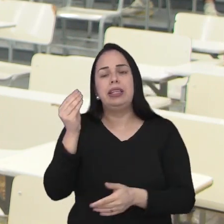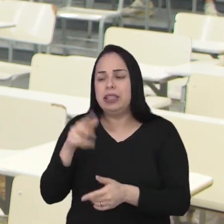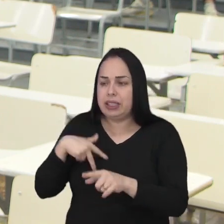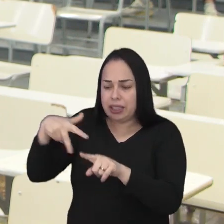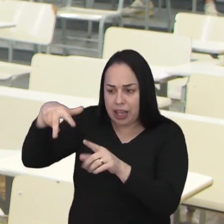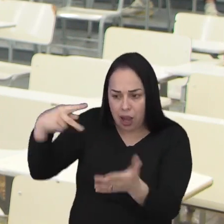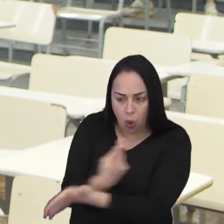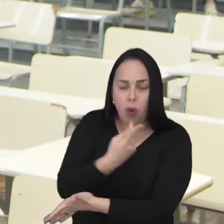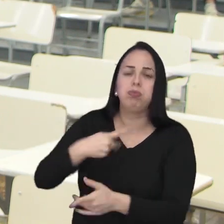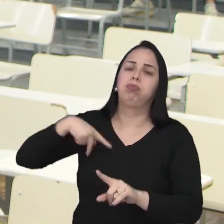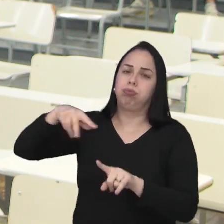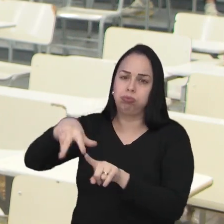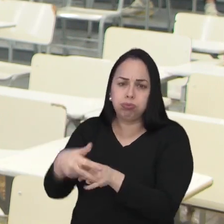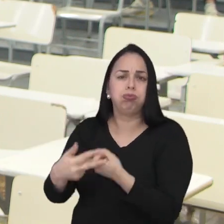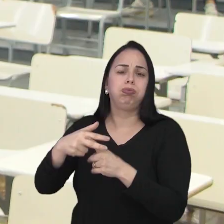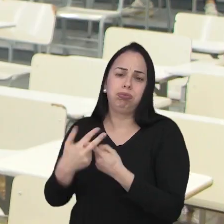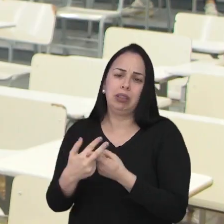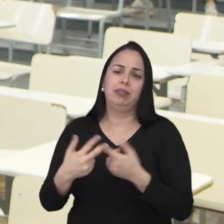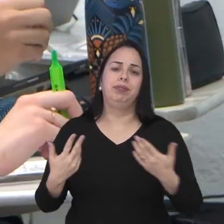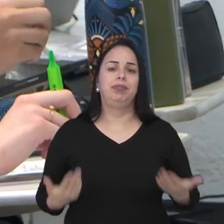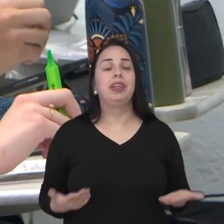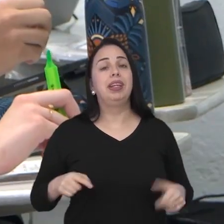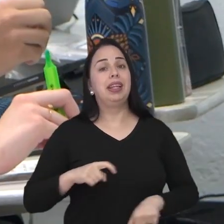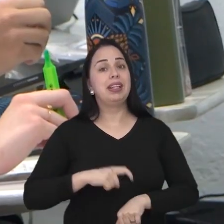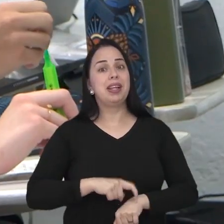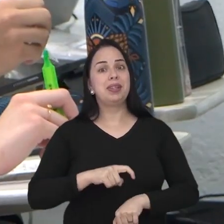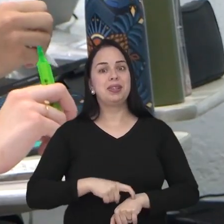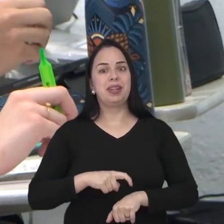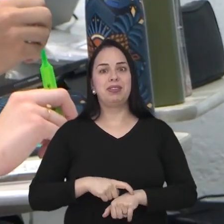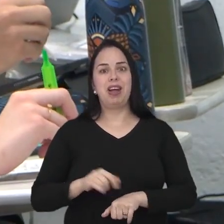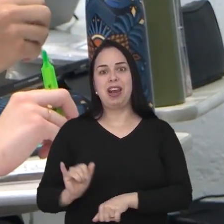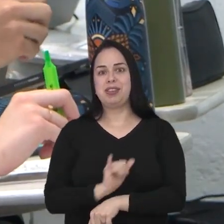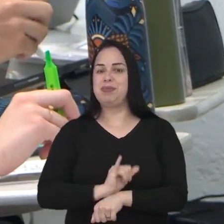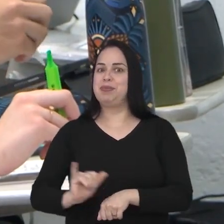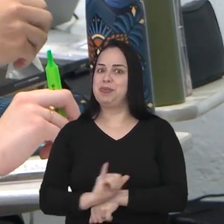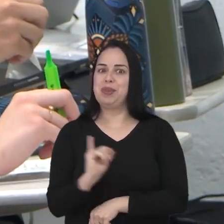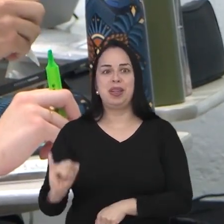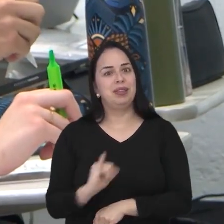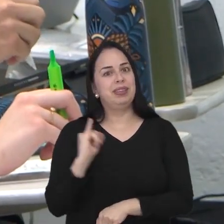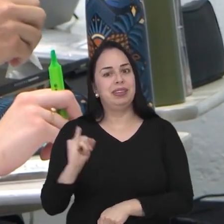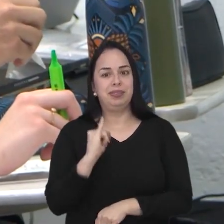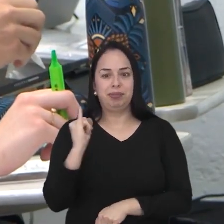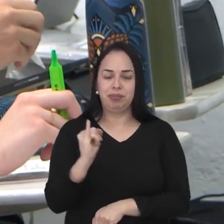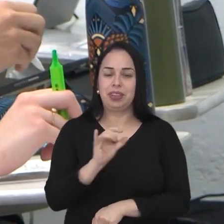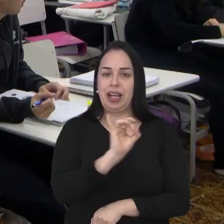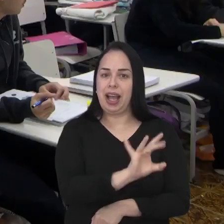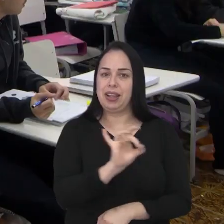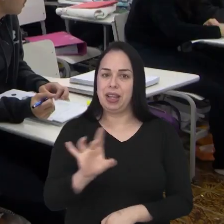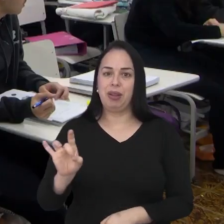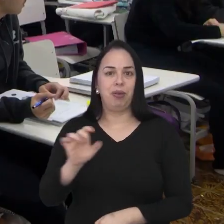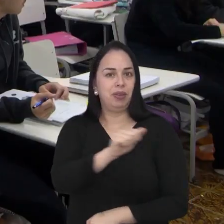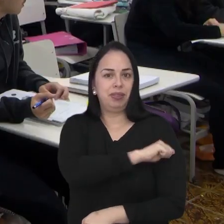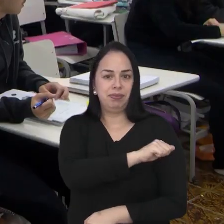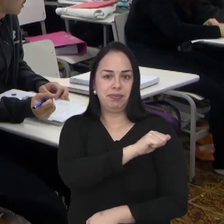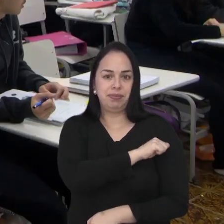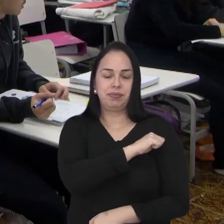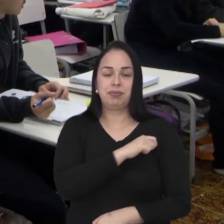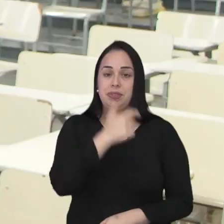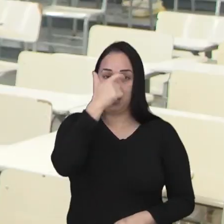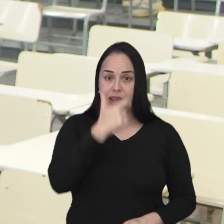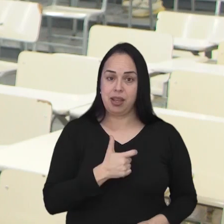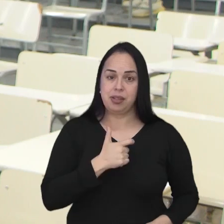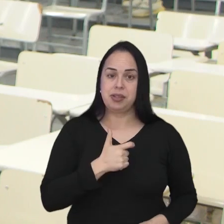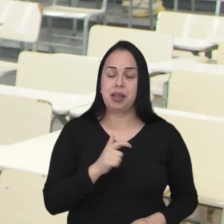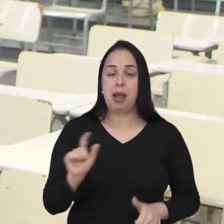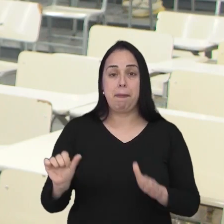errou e tentar mais um ano, sabe, mas é sempre acreditar em você. E nessa hora, várias táticas são importantes, cada aluno tem a sua.